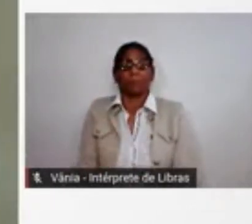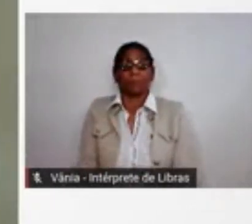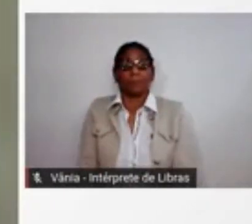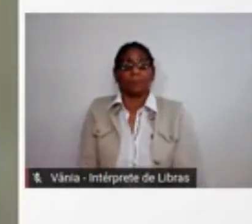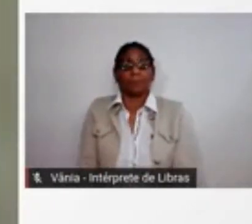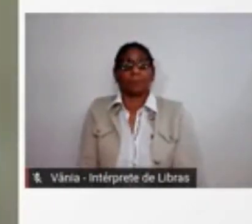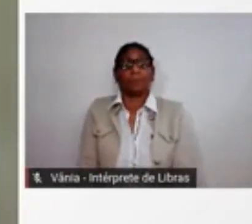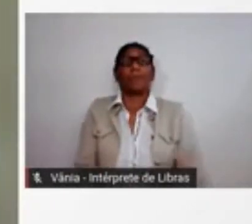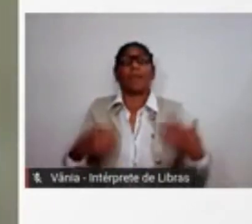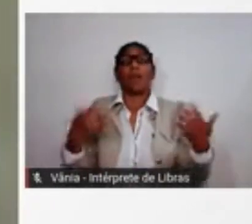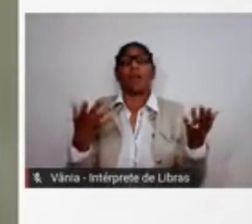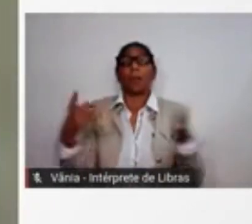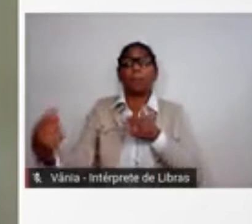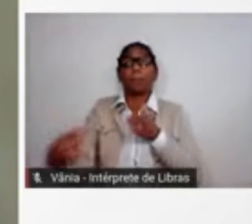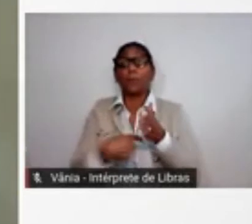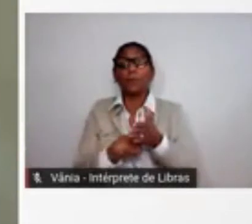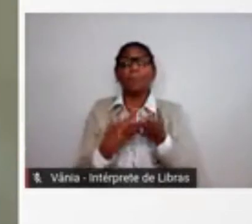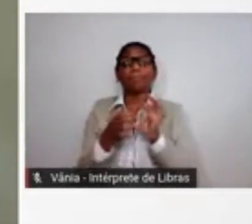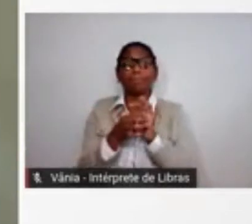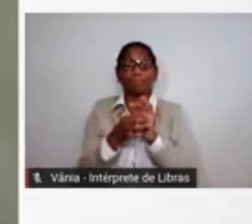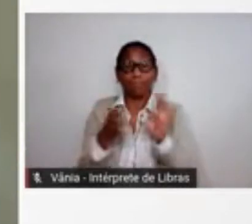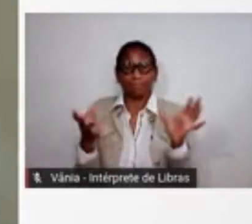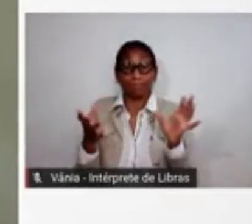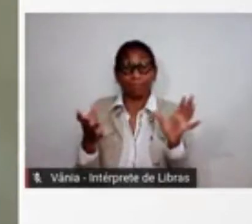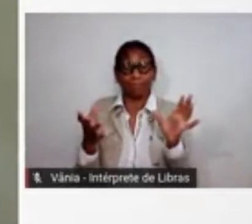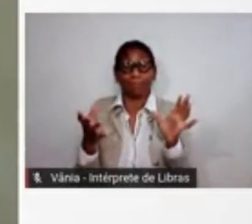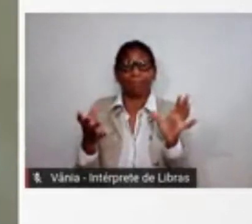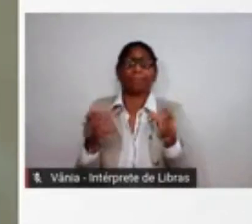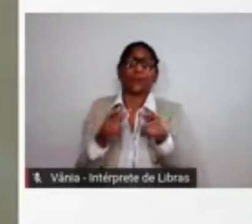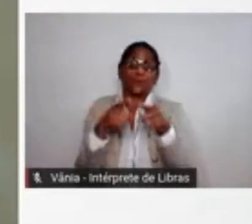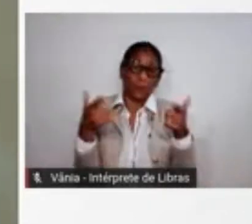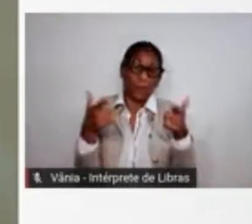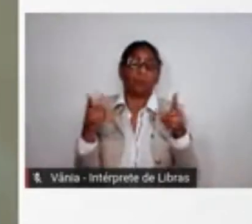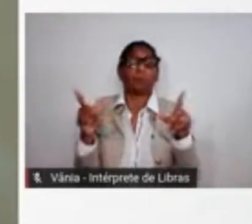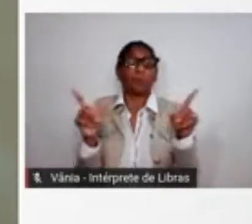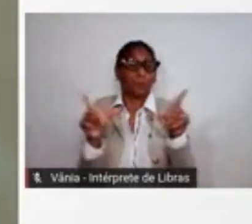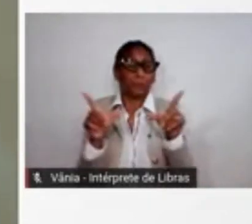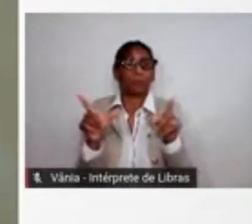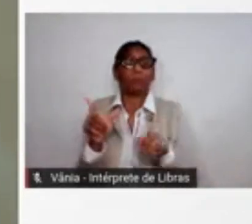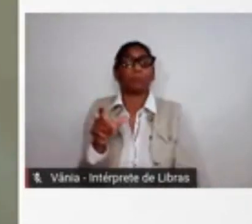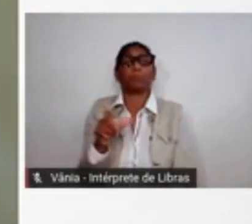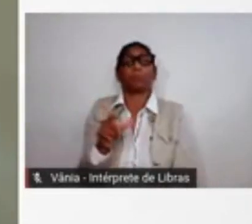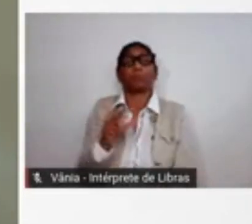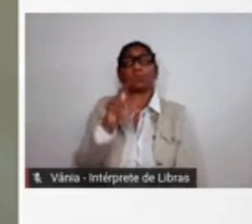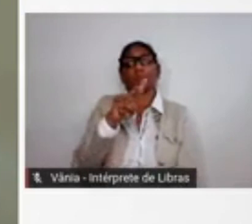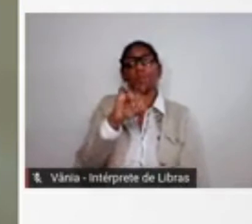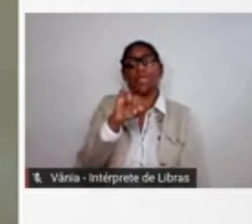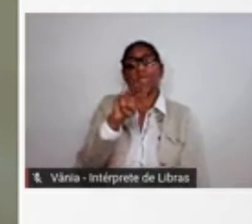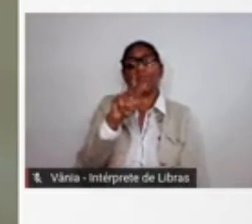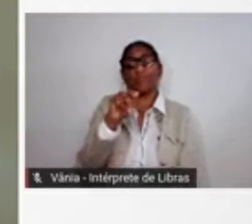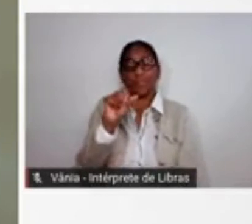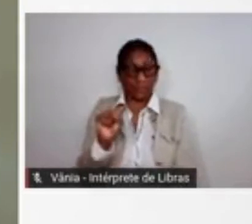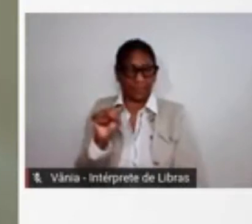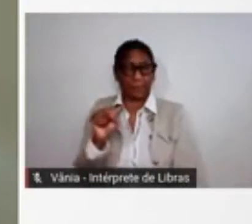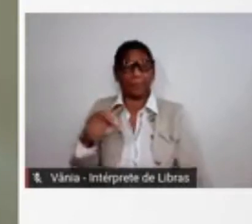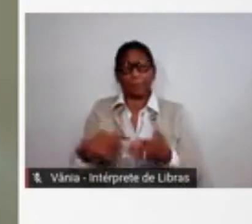Vamos às perguntas da imprensa. A primeira pergunta é do Lucas Rivas, da Rádio Guaíba, que diz: o Ministério Público